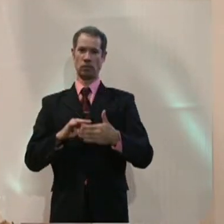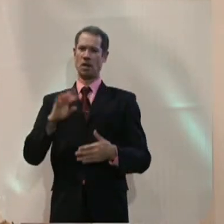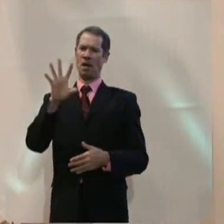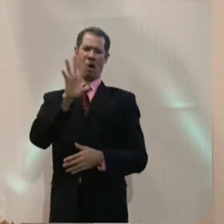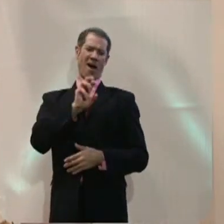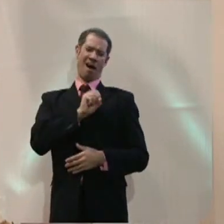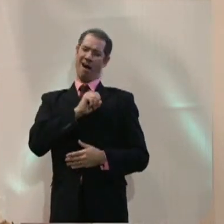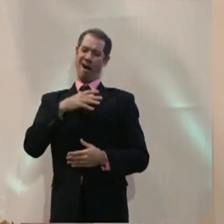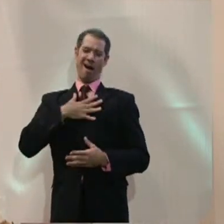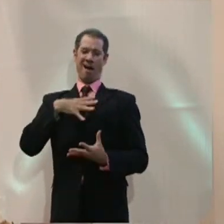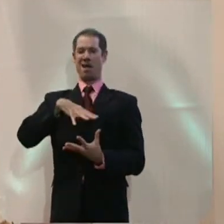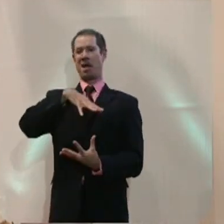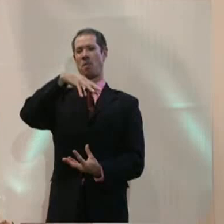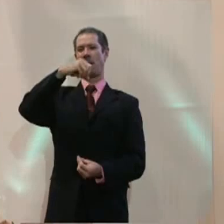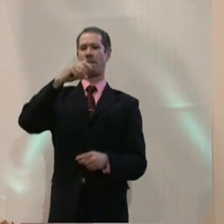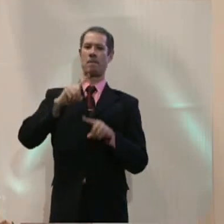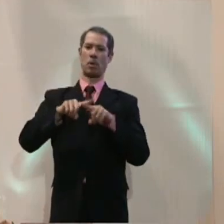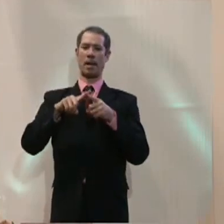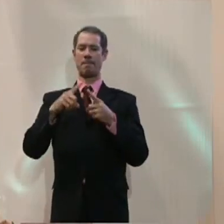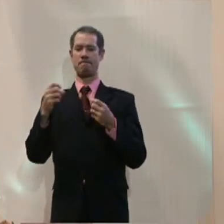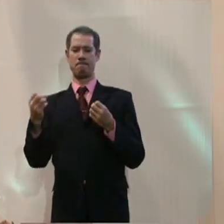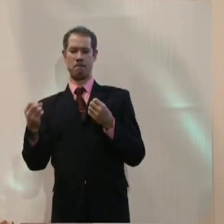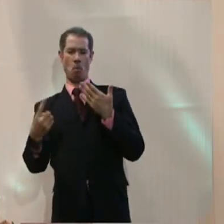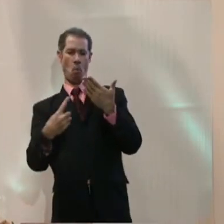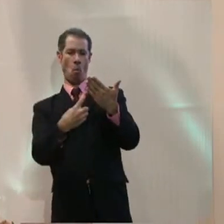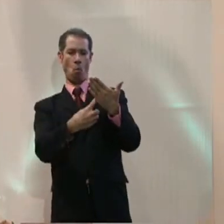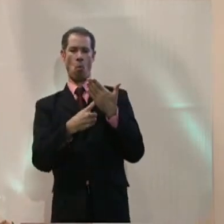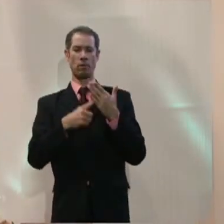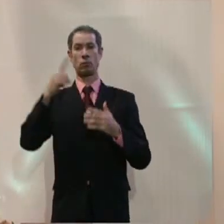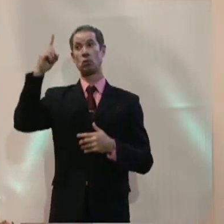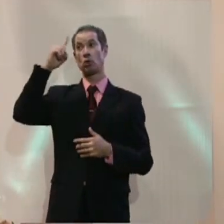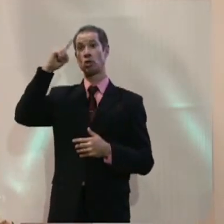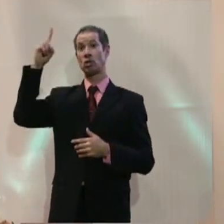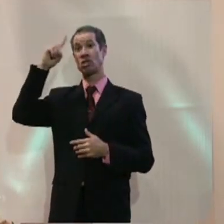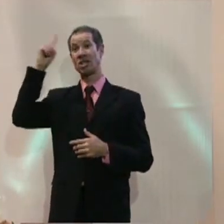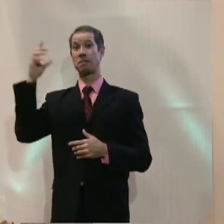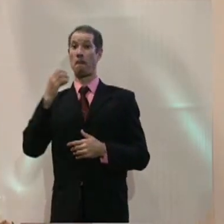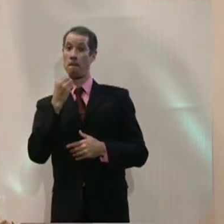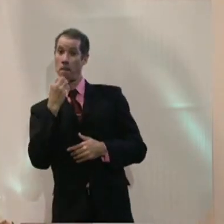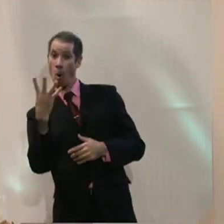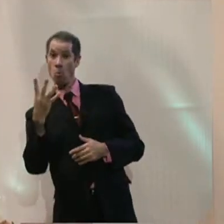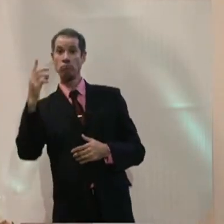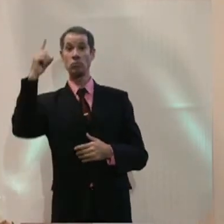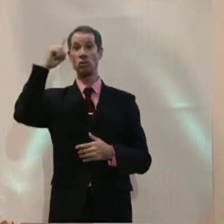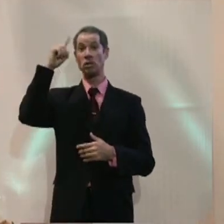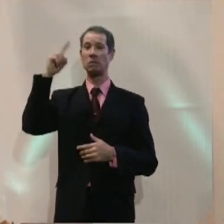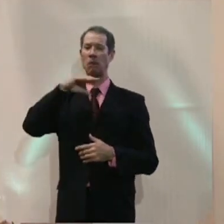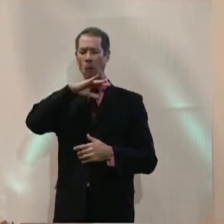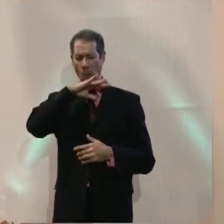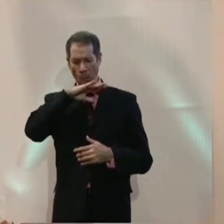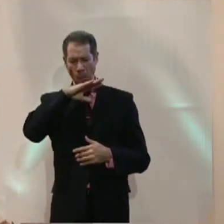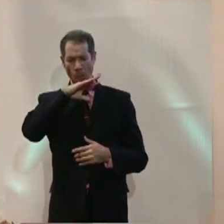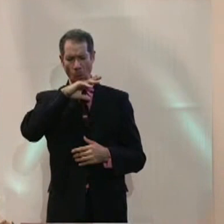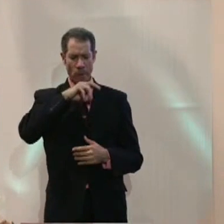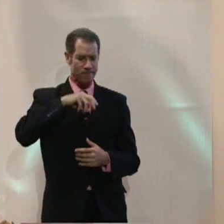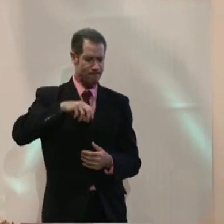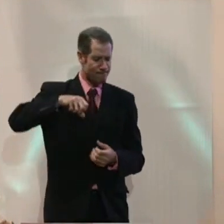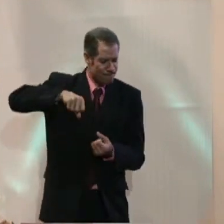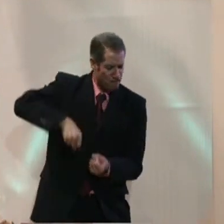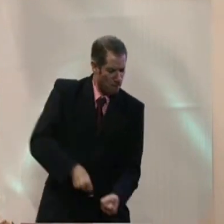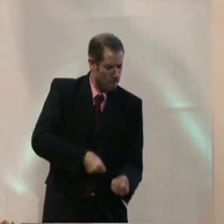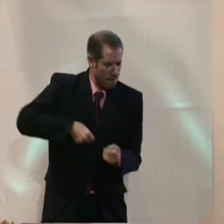minha alma, porque ele reflete nos dias bons e nos dias ruins que eu posso cavar no mesmo